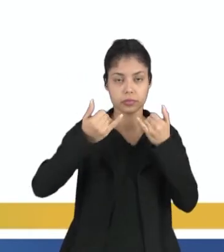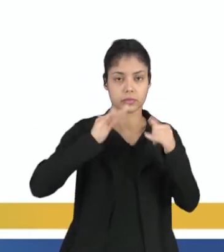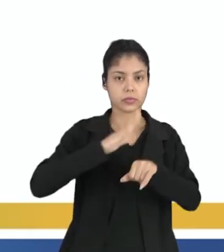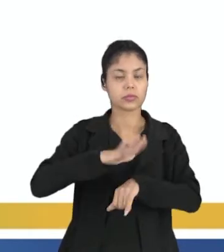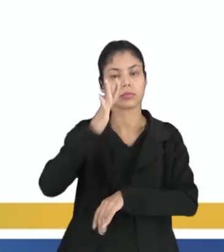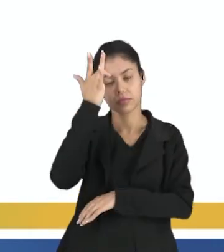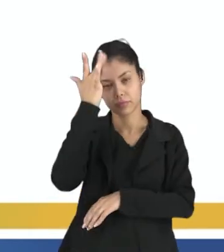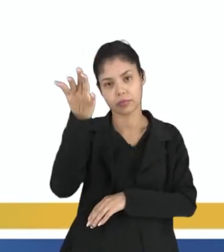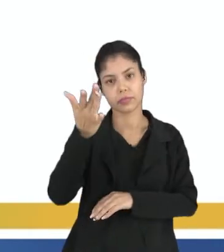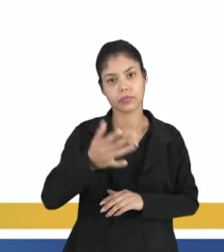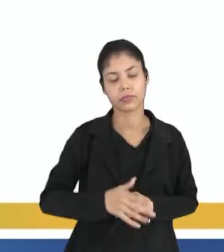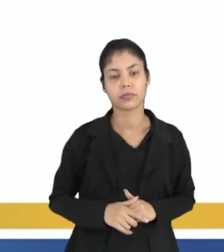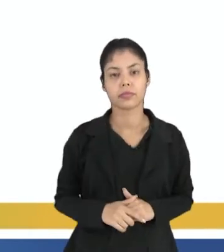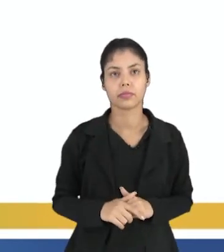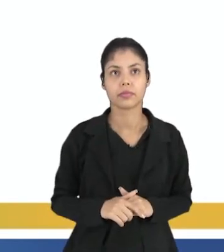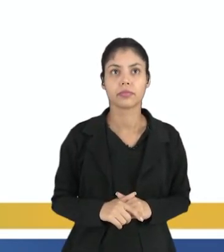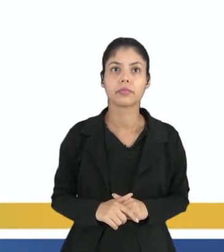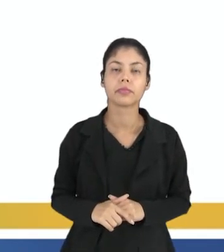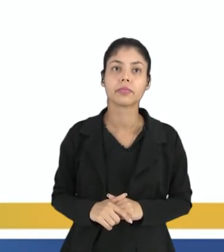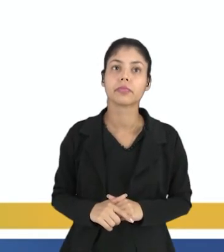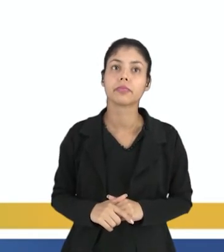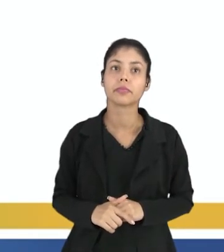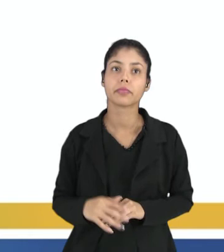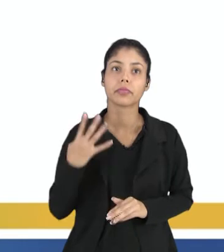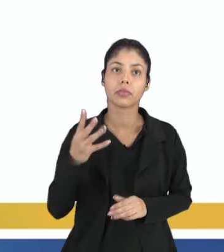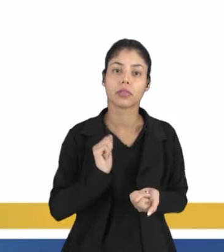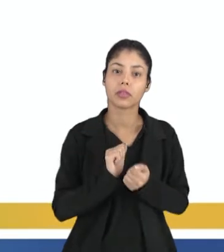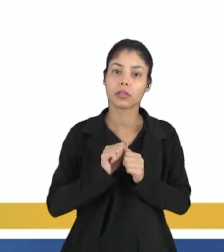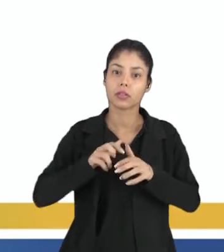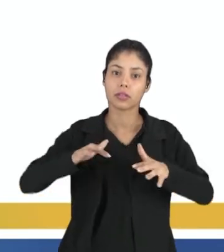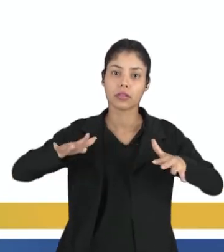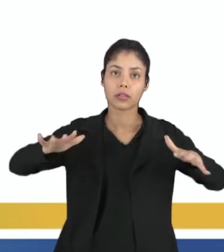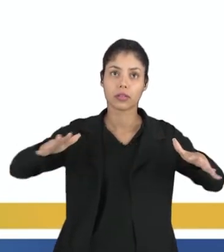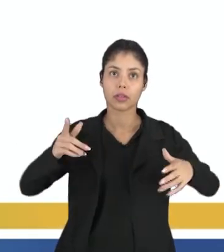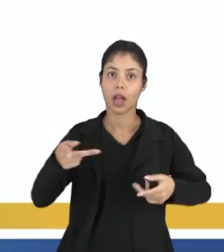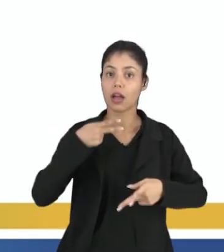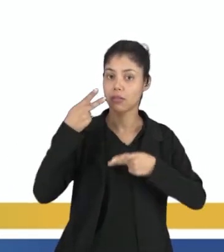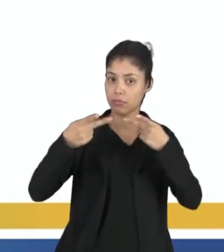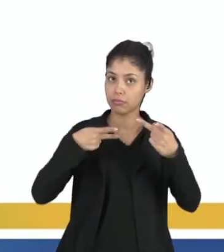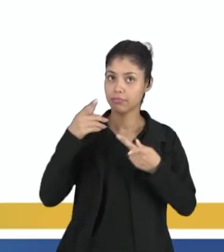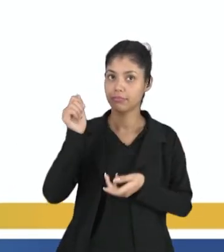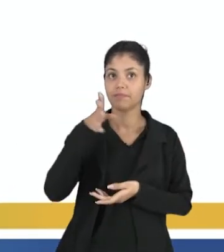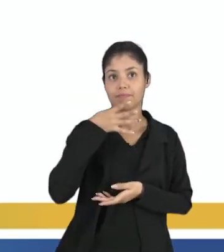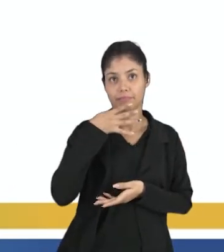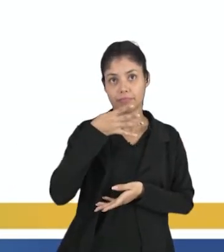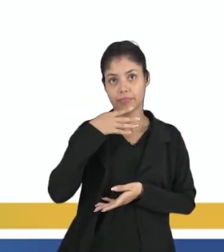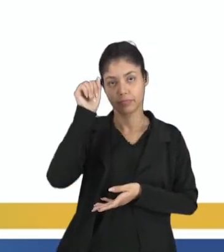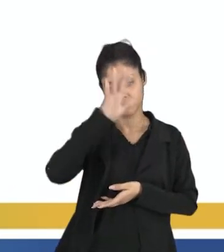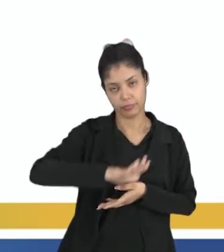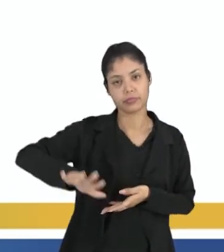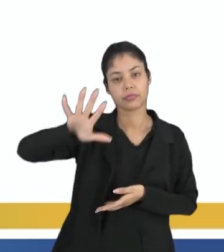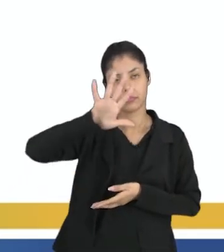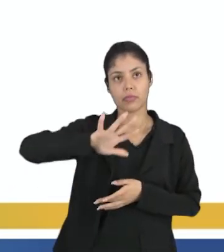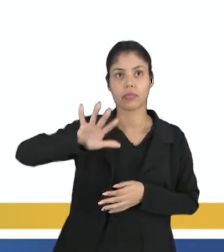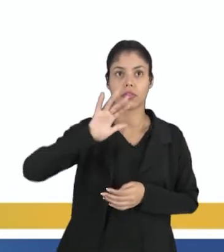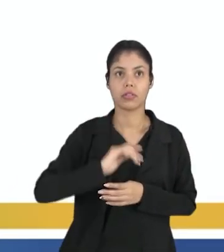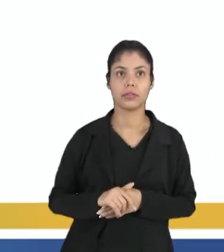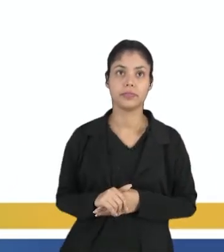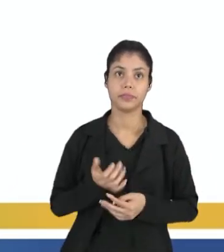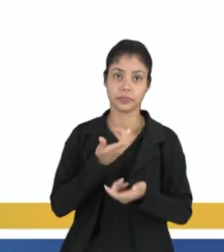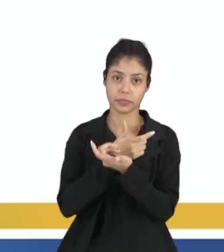memorizar informações com mais facilidade. Próximo. Amplia o vocabulário e os